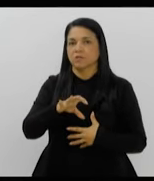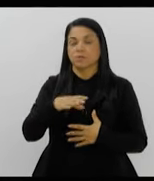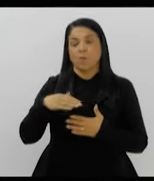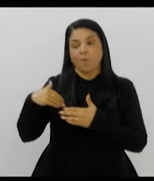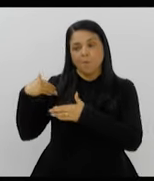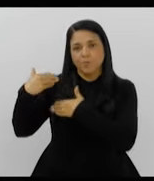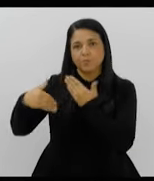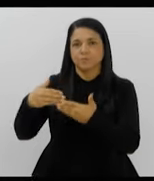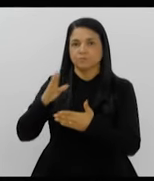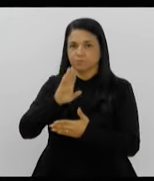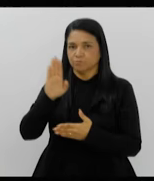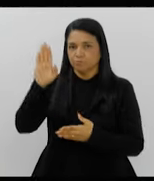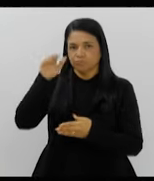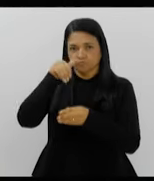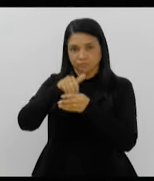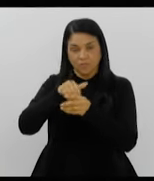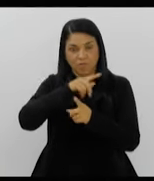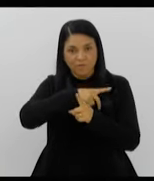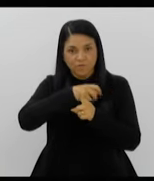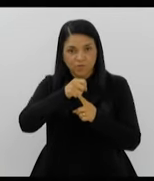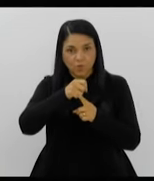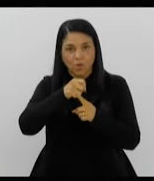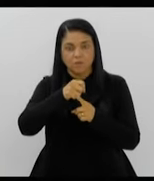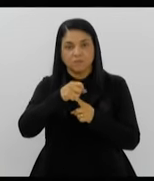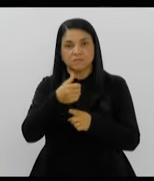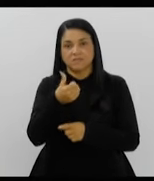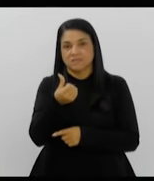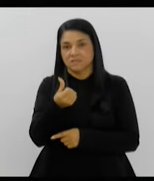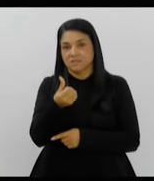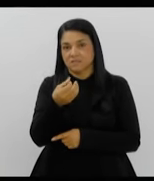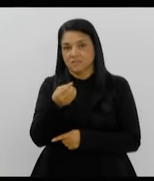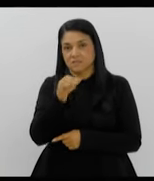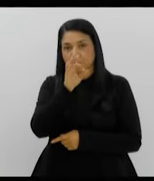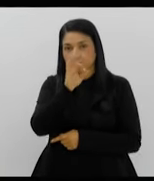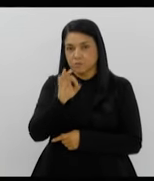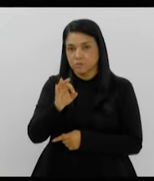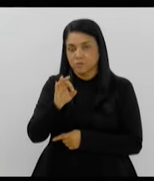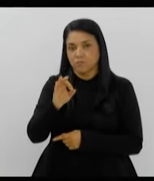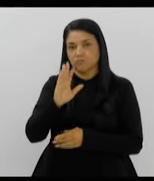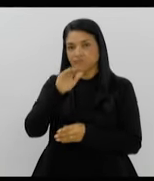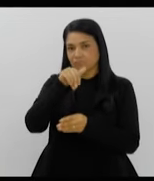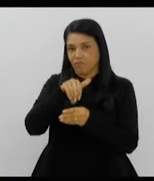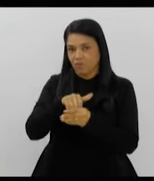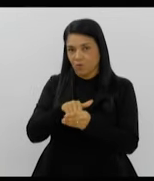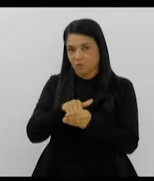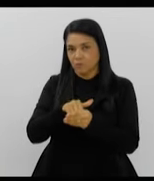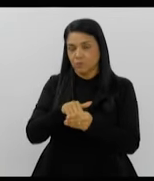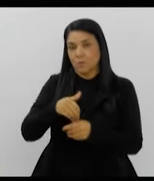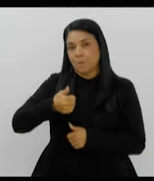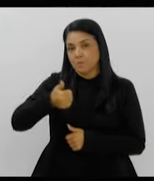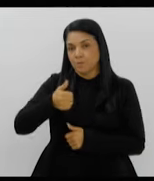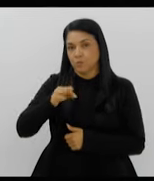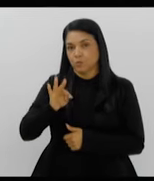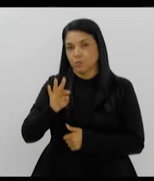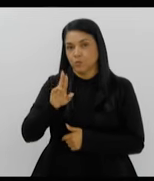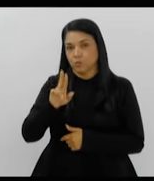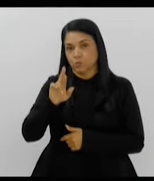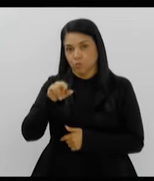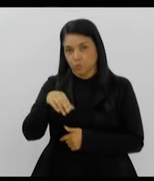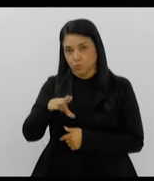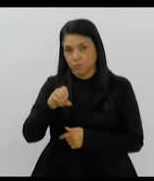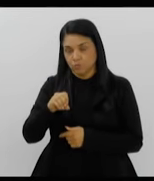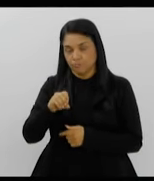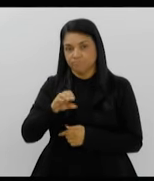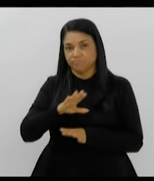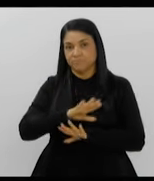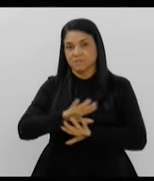que se encerrou com uma vitória com mais de 60% dos votos válidos no primeiro turno, fique para trás e